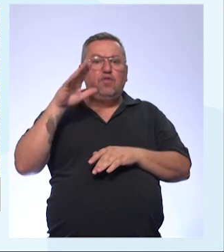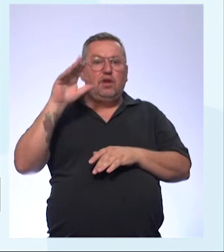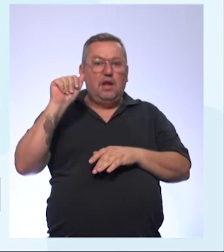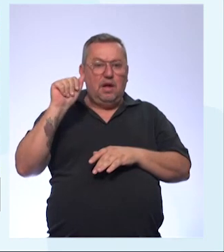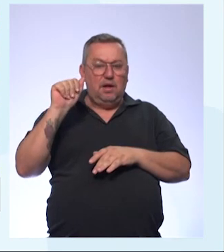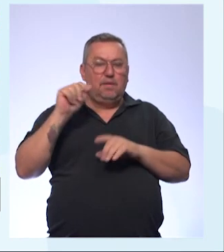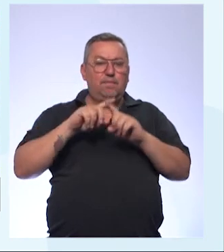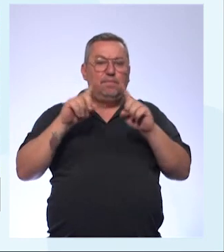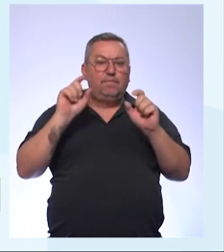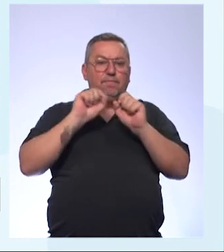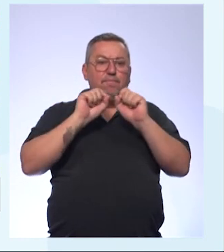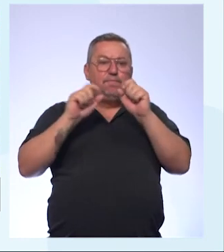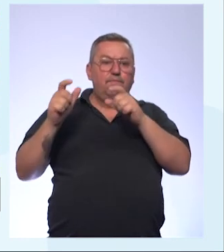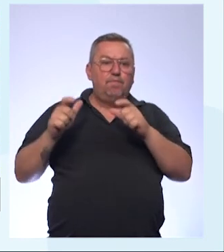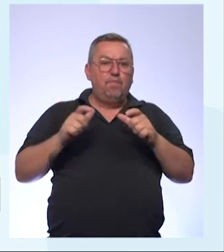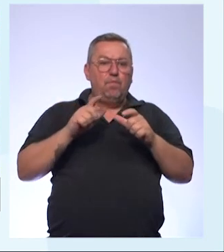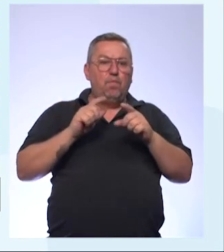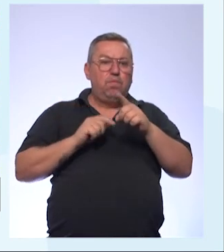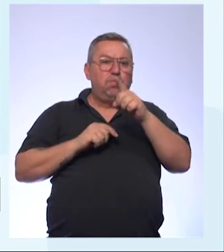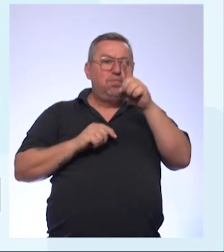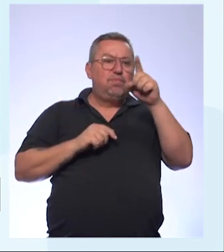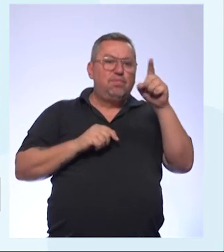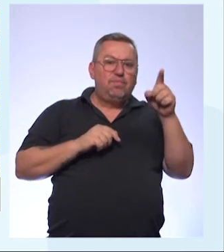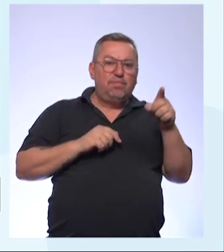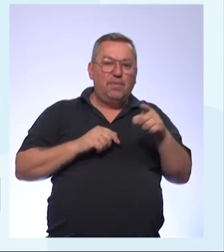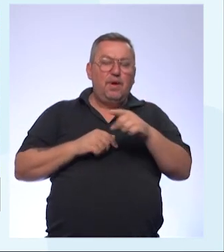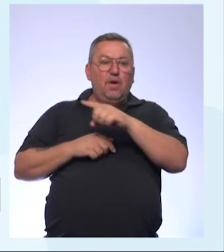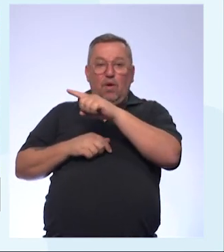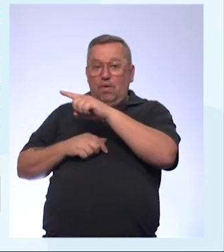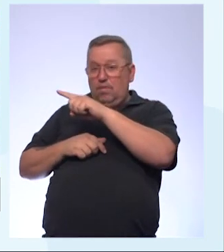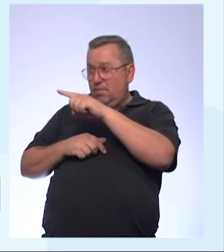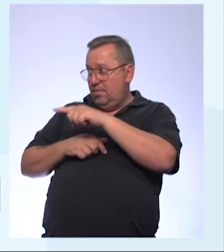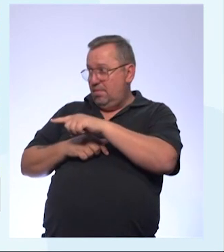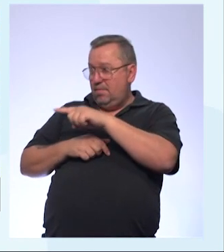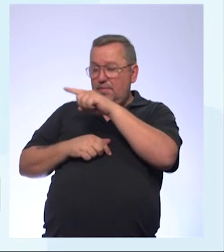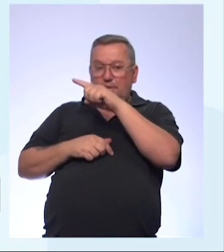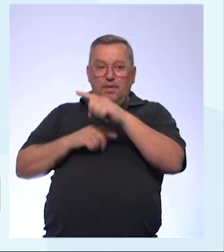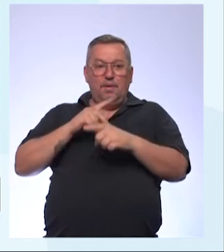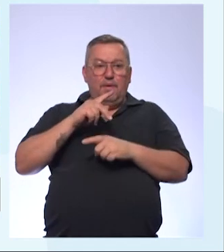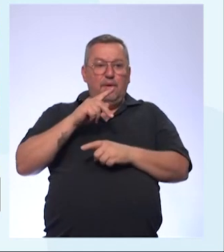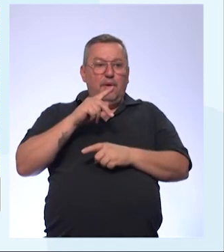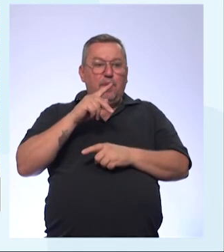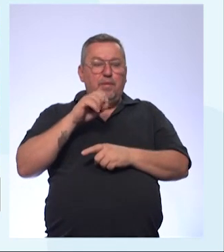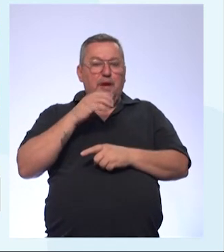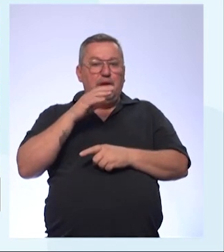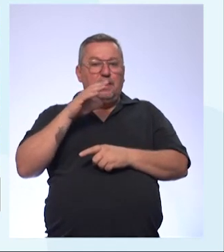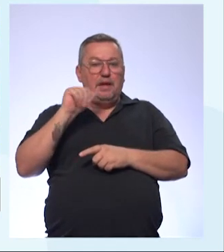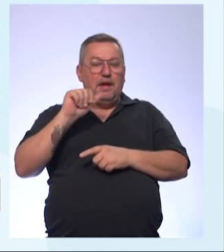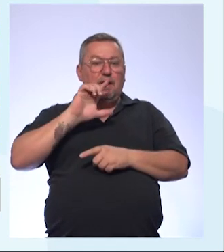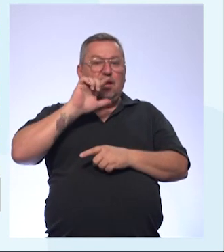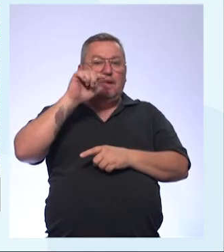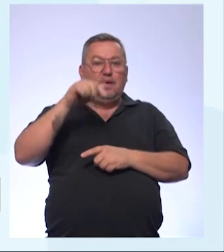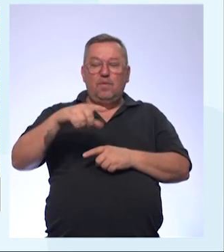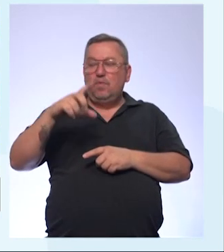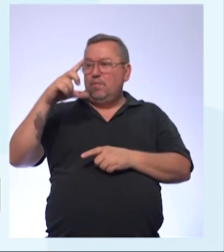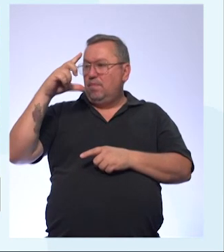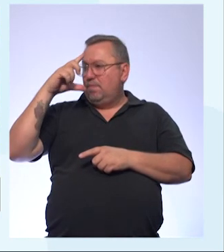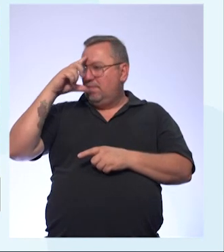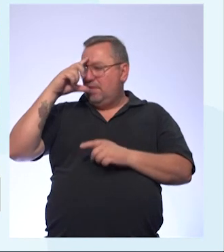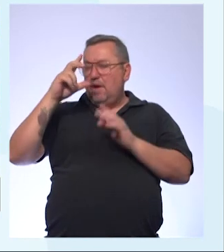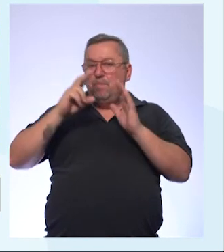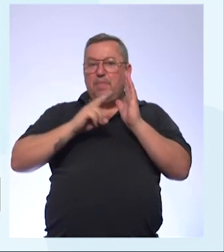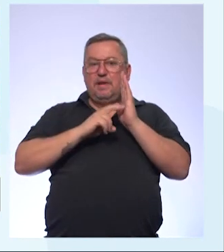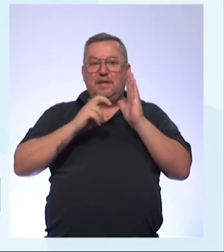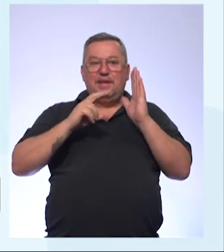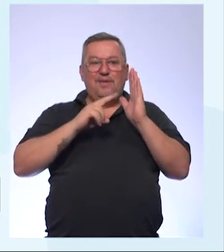desses territórios que vocês estão vendo, foram conquistados pelos persas e depois por Alexandre da Macedônia, lá